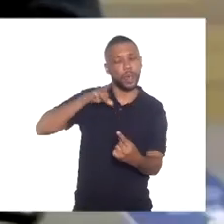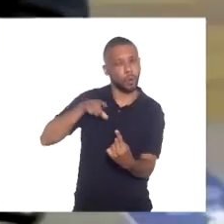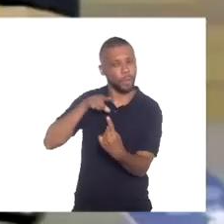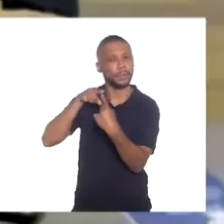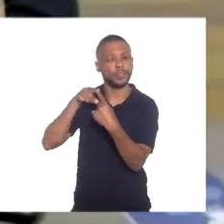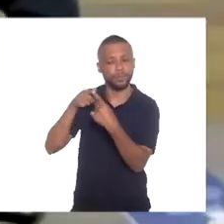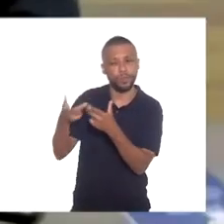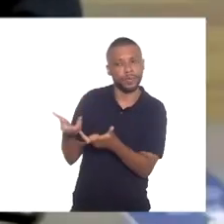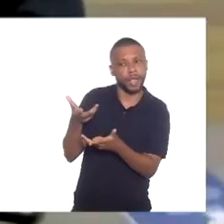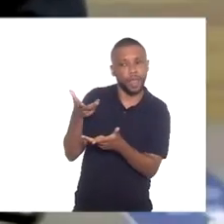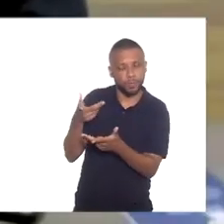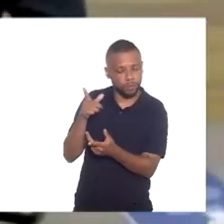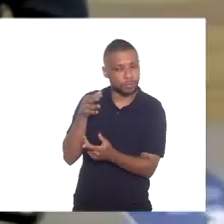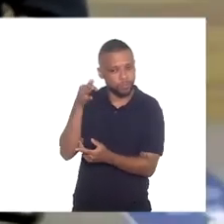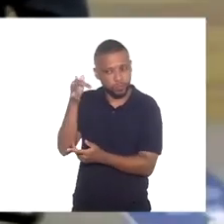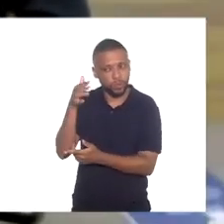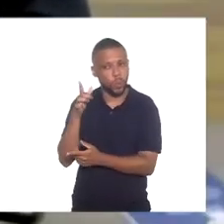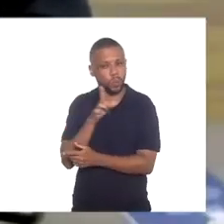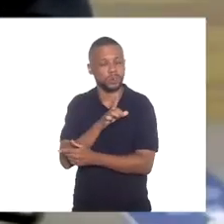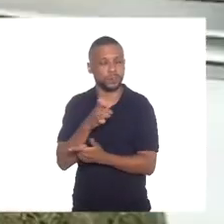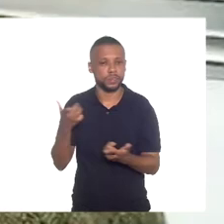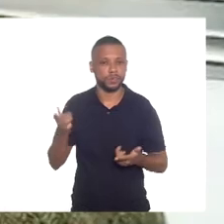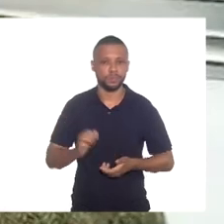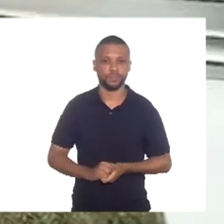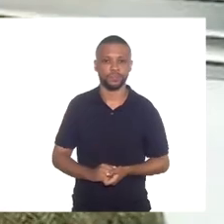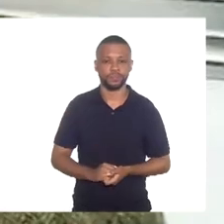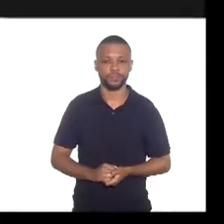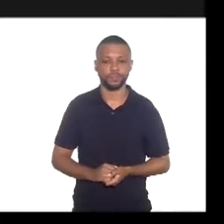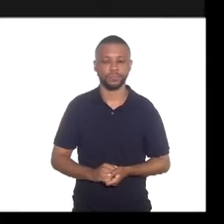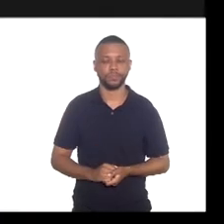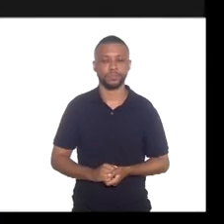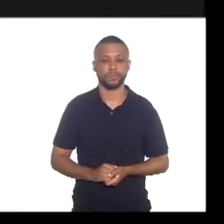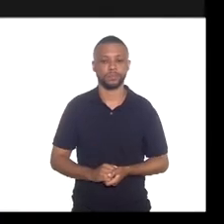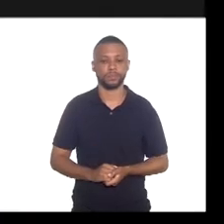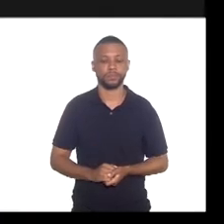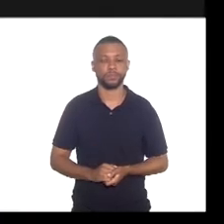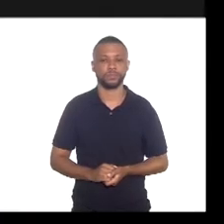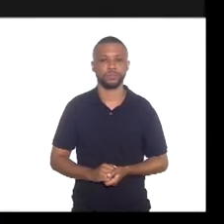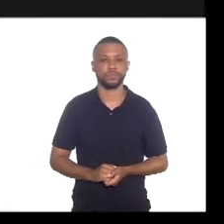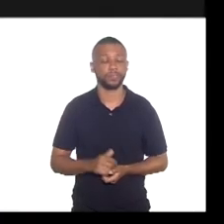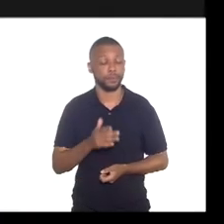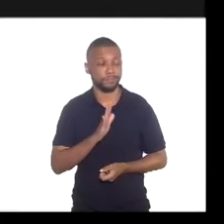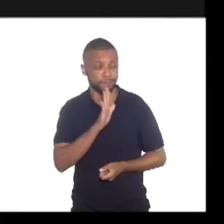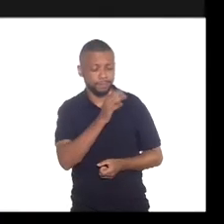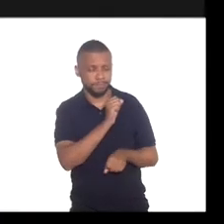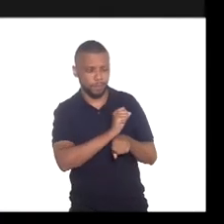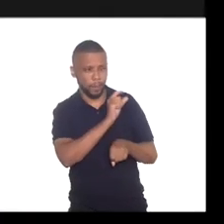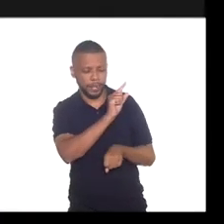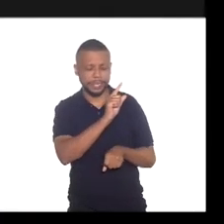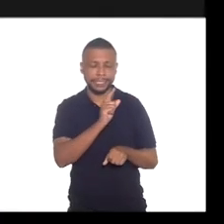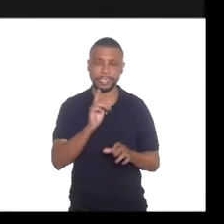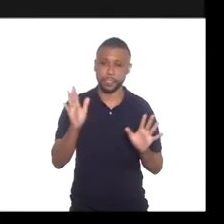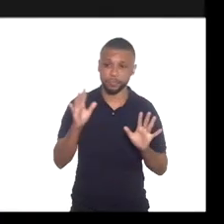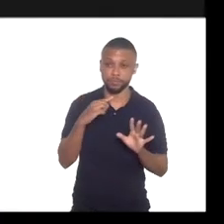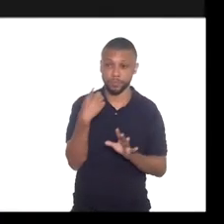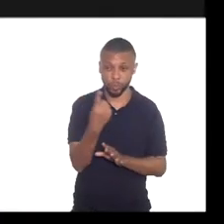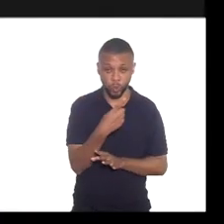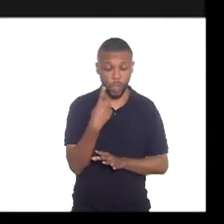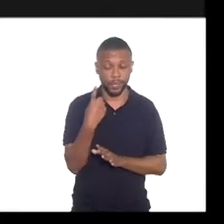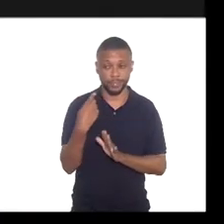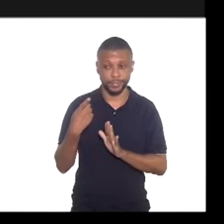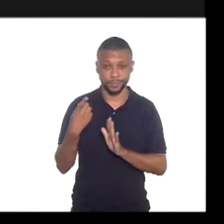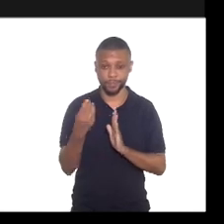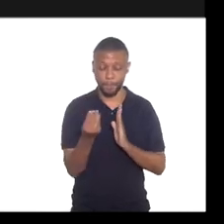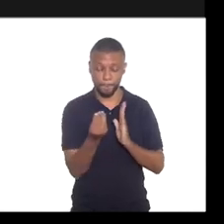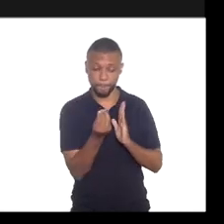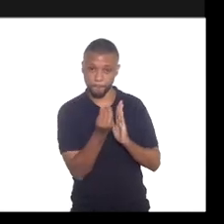e aí deixa eu soltar um númerozinho, e a Magda depois pode falar de condicionamento. A gente fez,